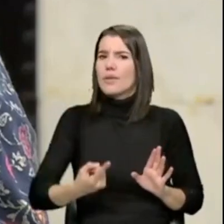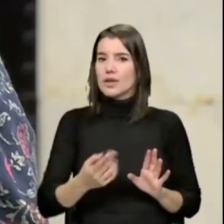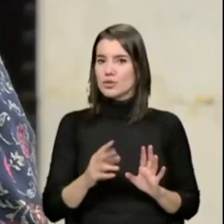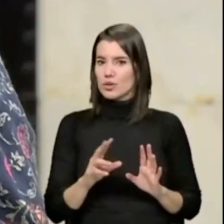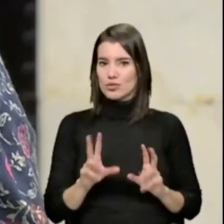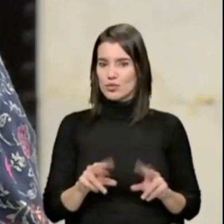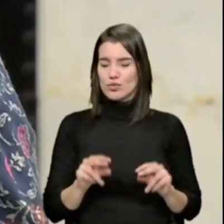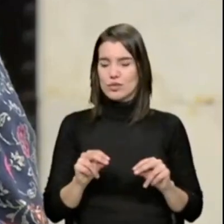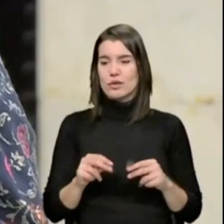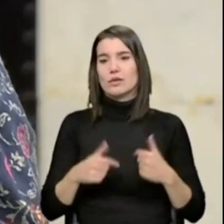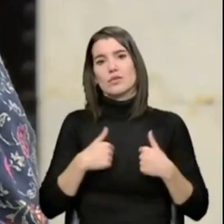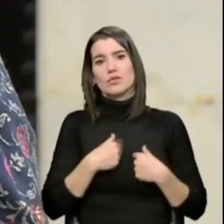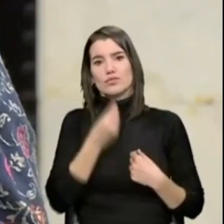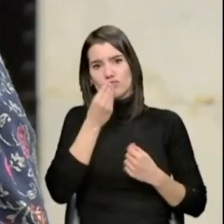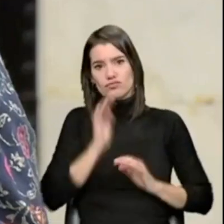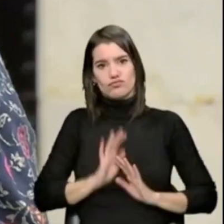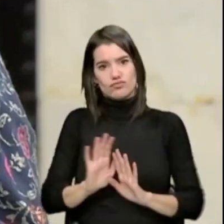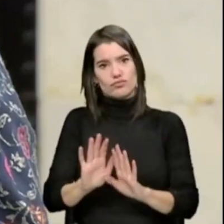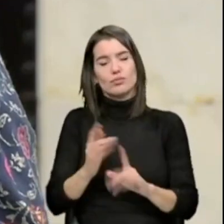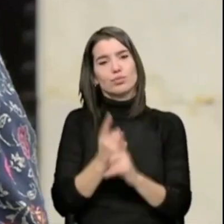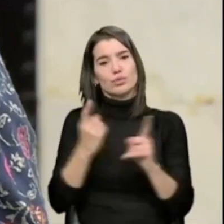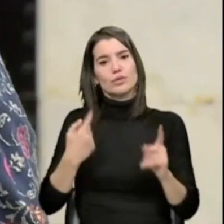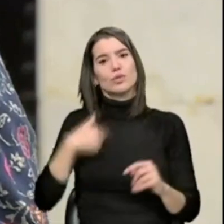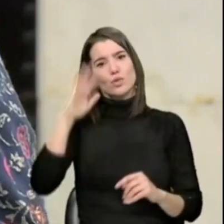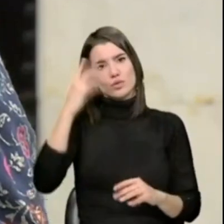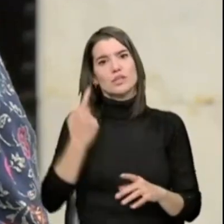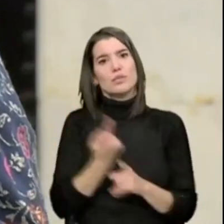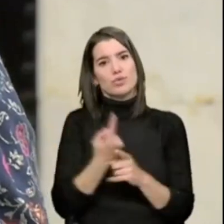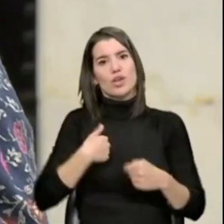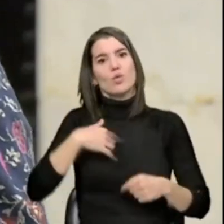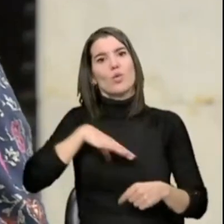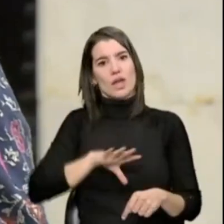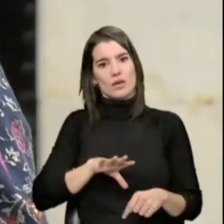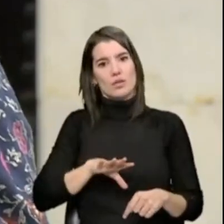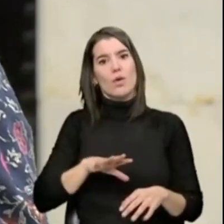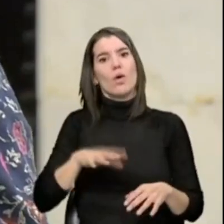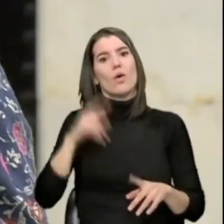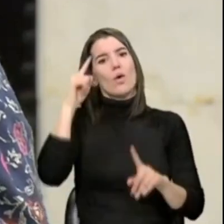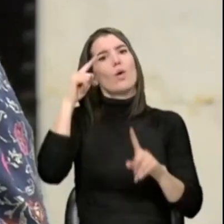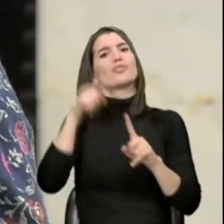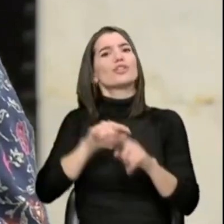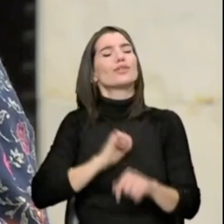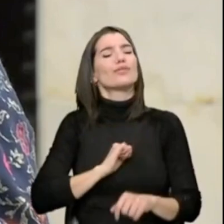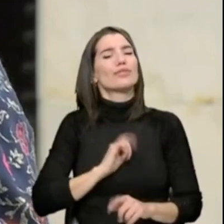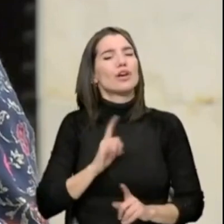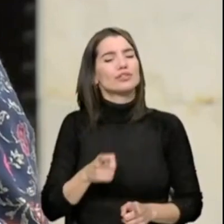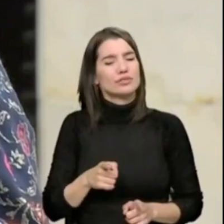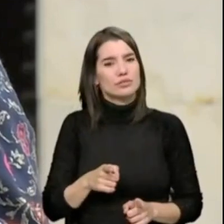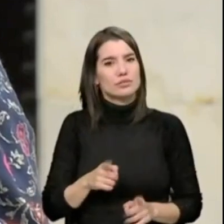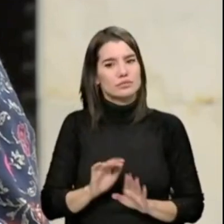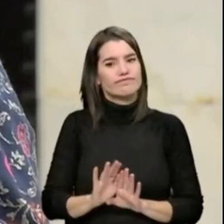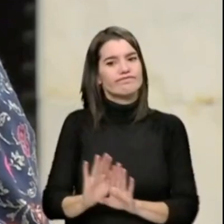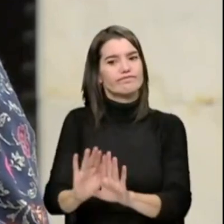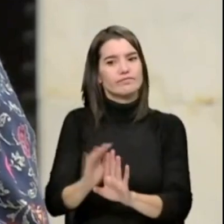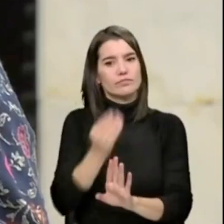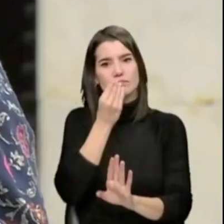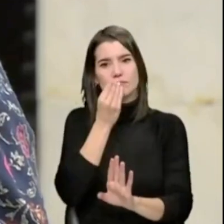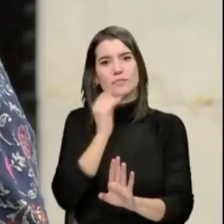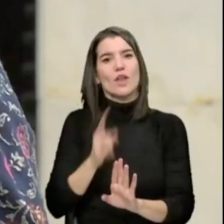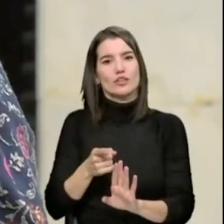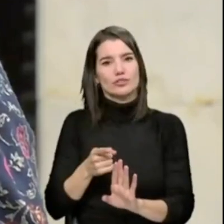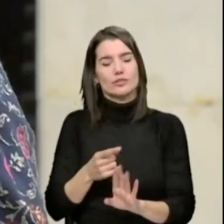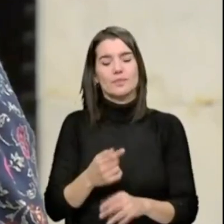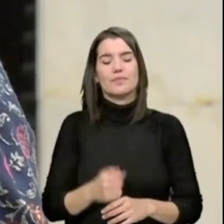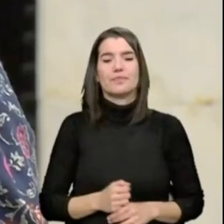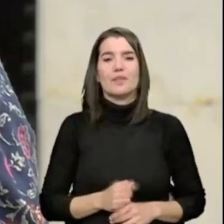Eu faço o jejum porque eu sei porque é que eu quero fazer o jejum, qual é a finalidade do meu jejum. E o que é que eu entendo